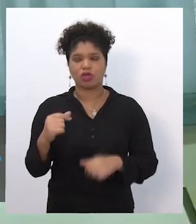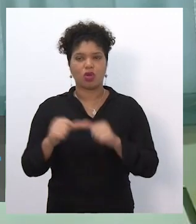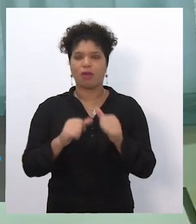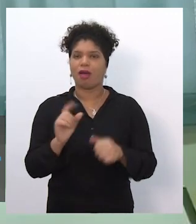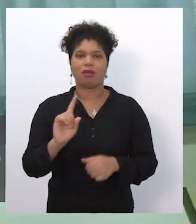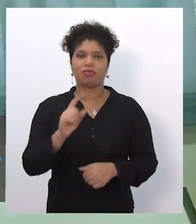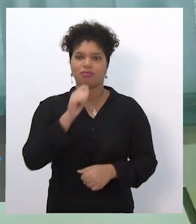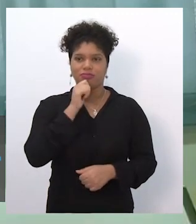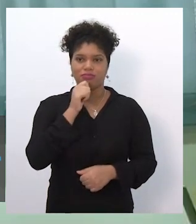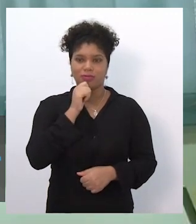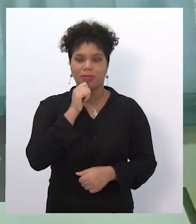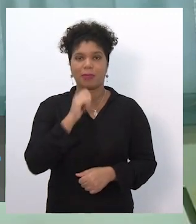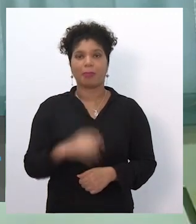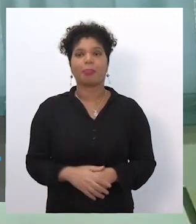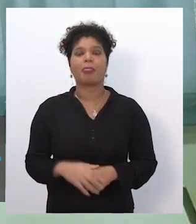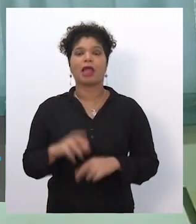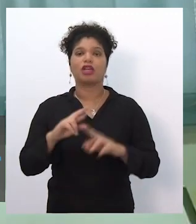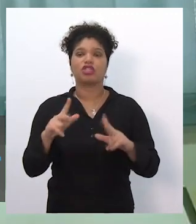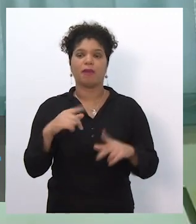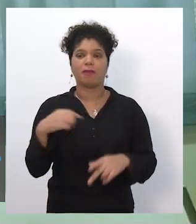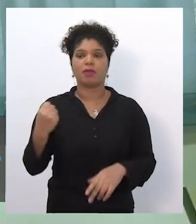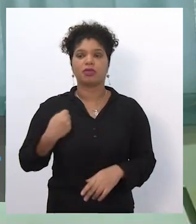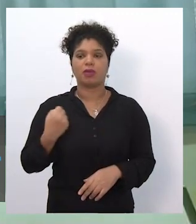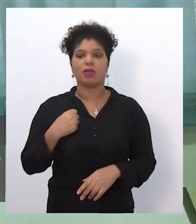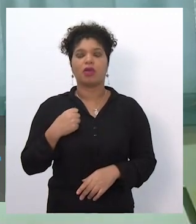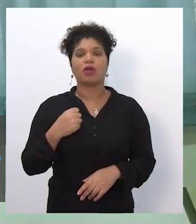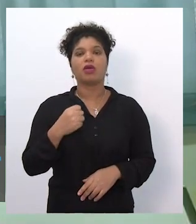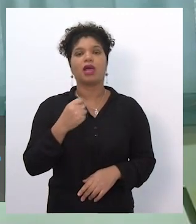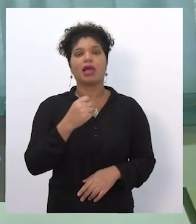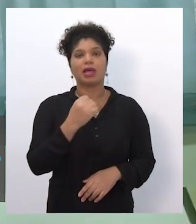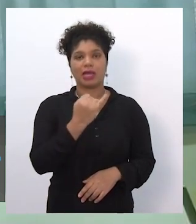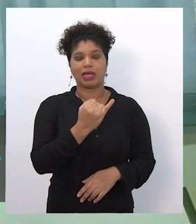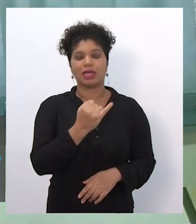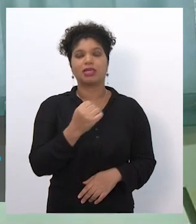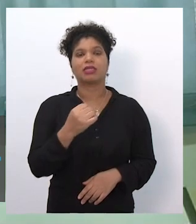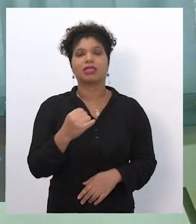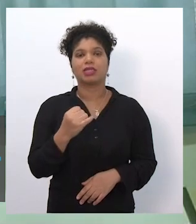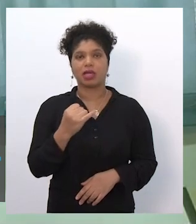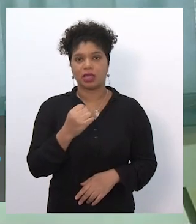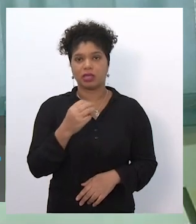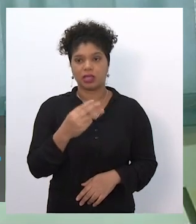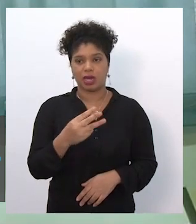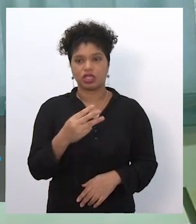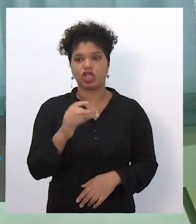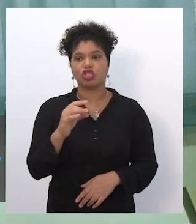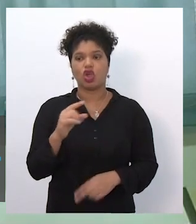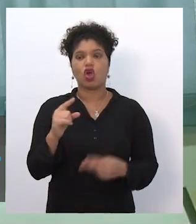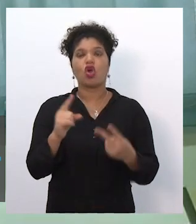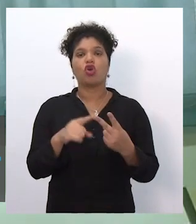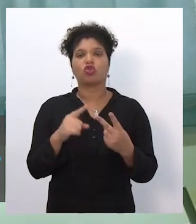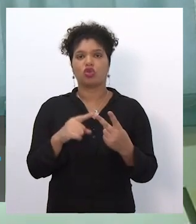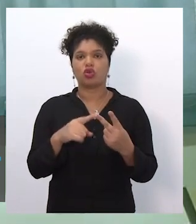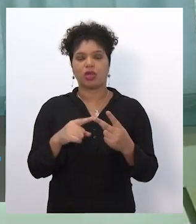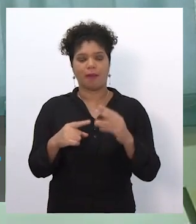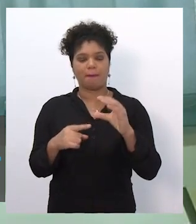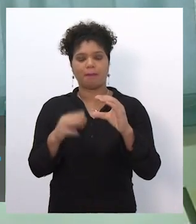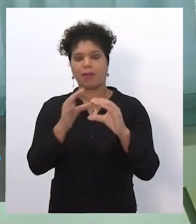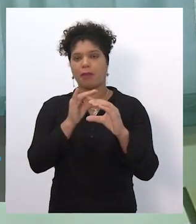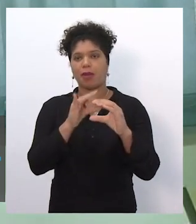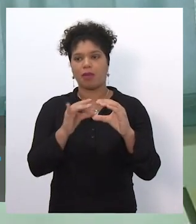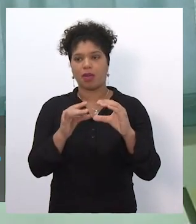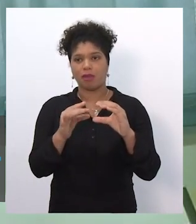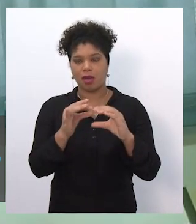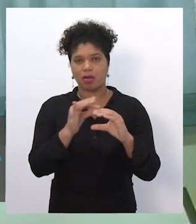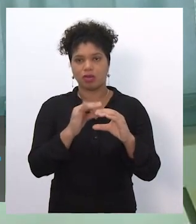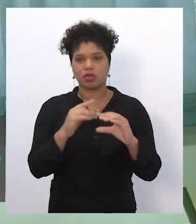tá? Diferente, um exemplo, do i3, do início aí do exemplo, que ele é só 2 núcleos e 4 threads, tá?